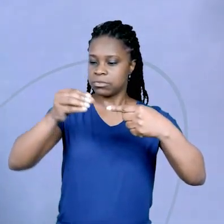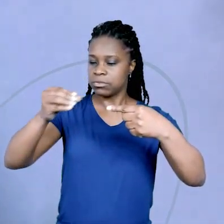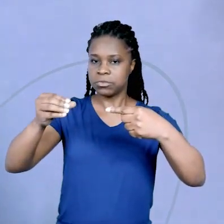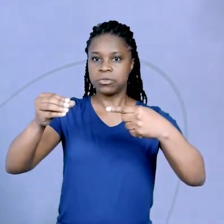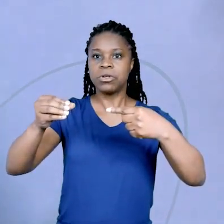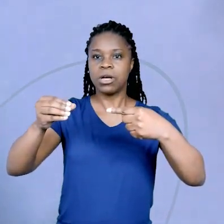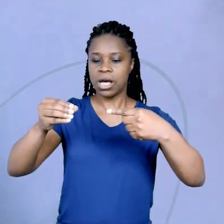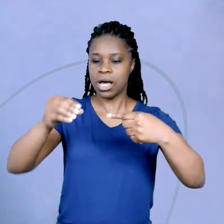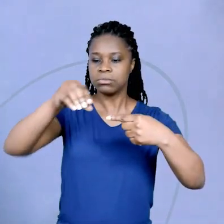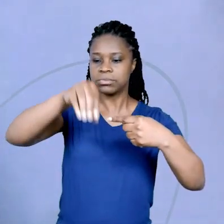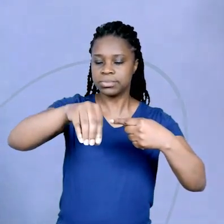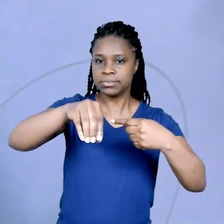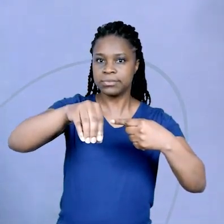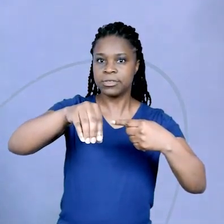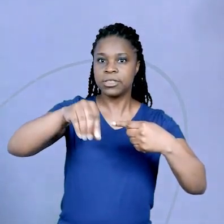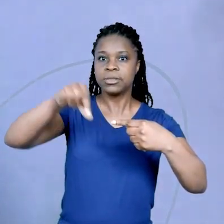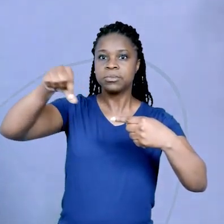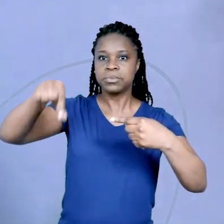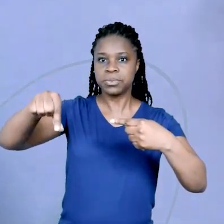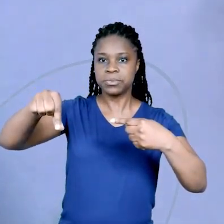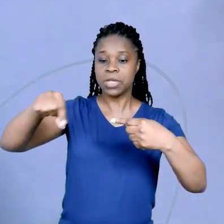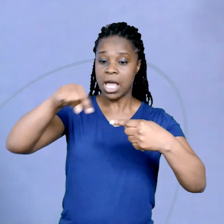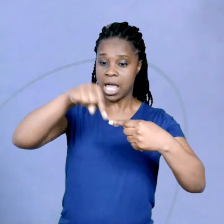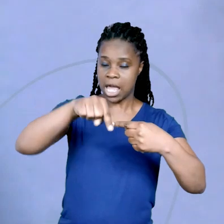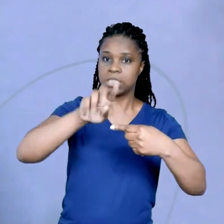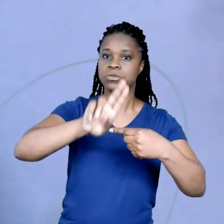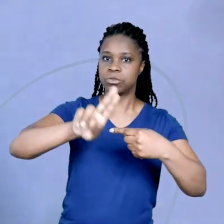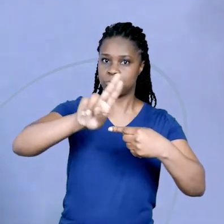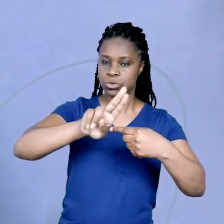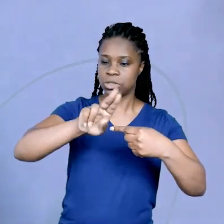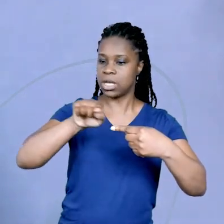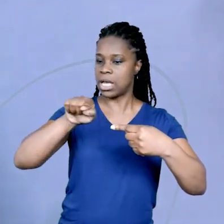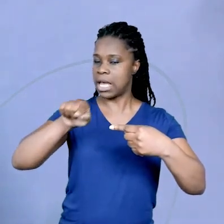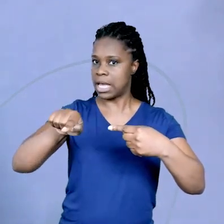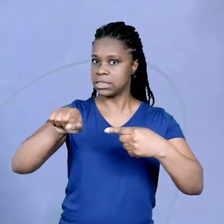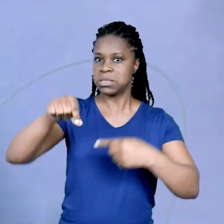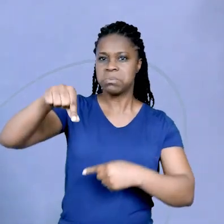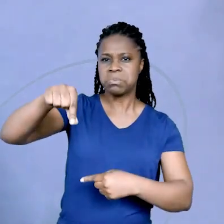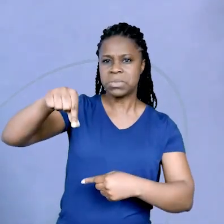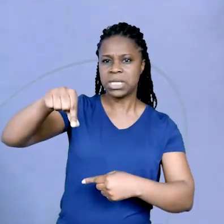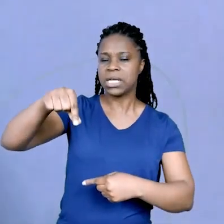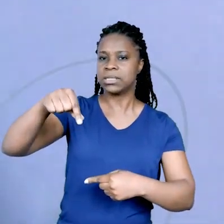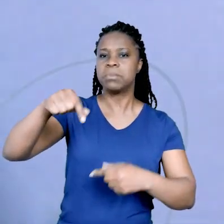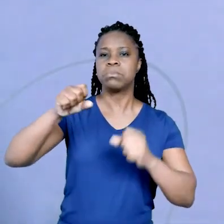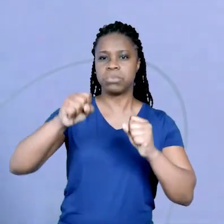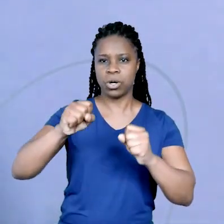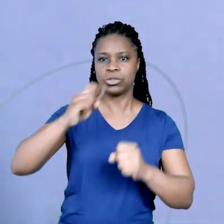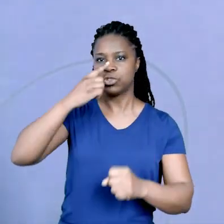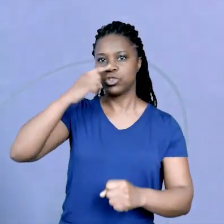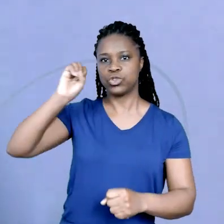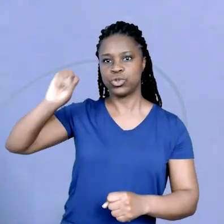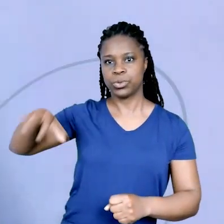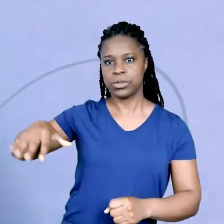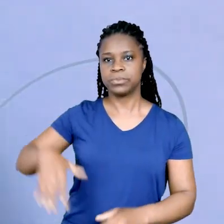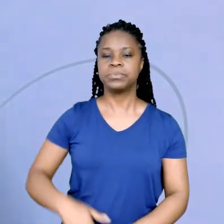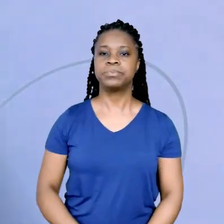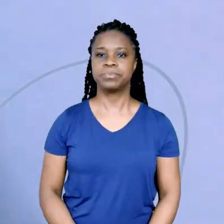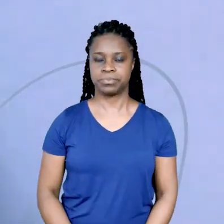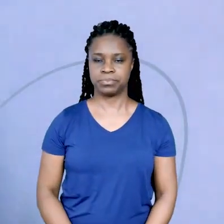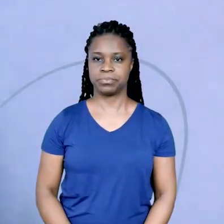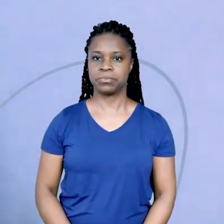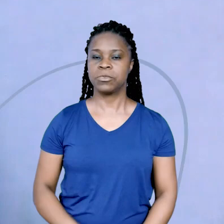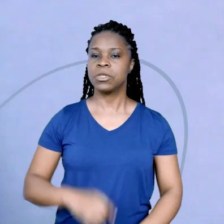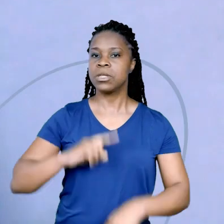interna, reservando a tampa externa para ser utilizada depois. A tampa interna pode ser descartada.